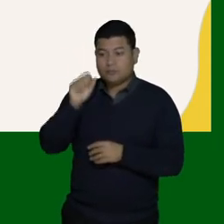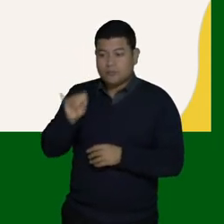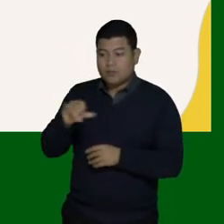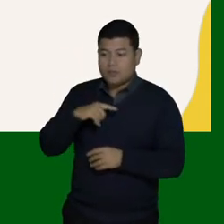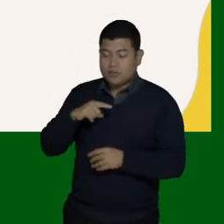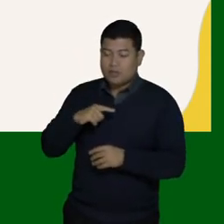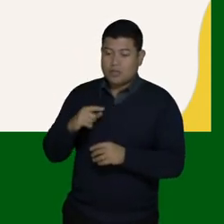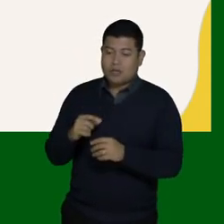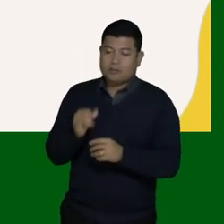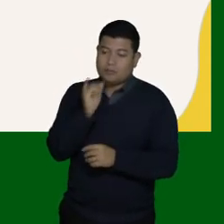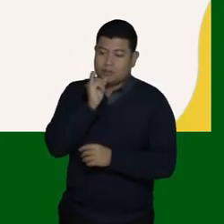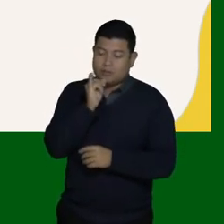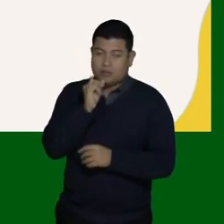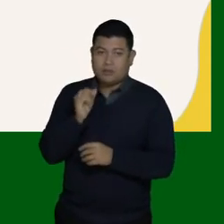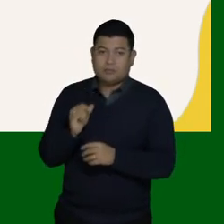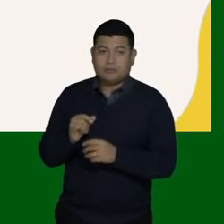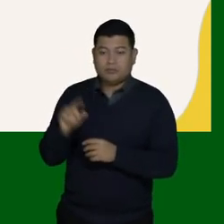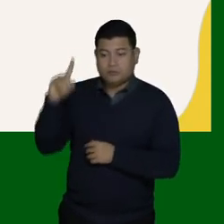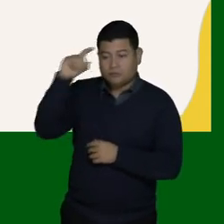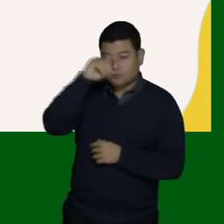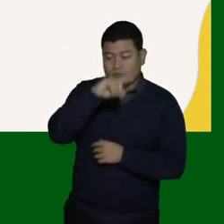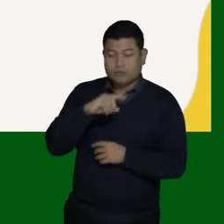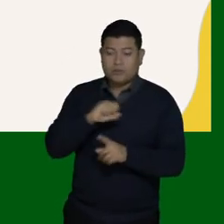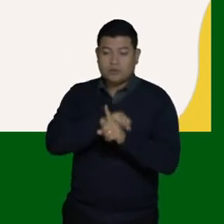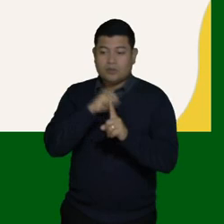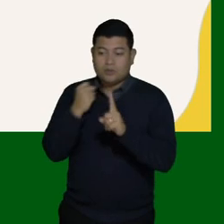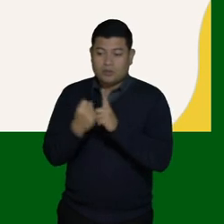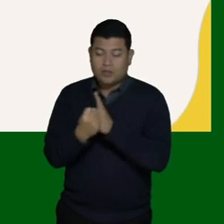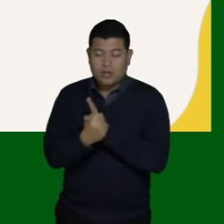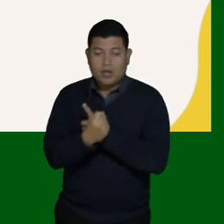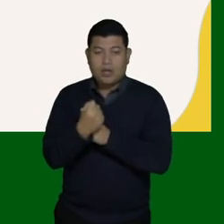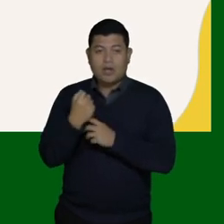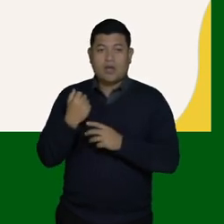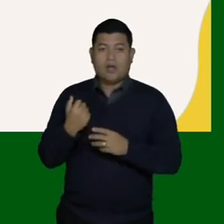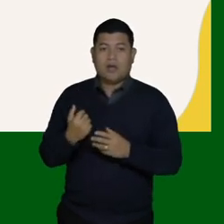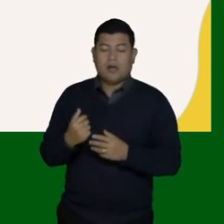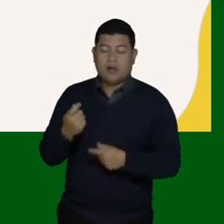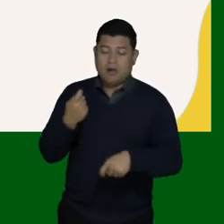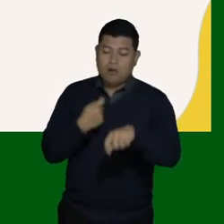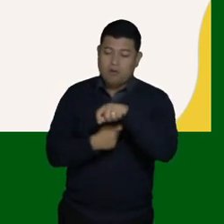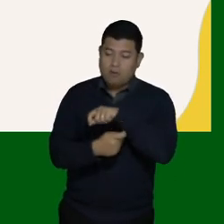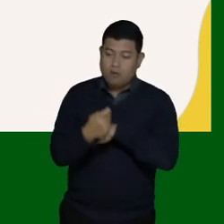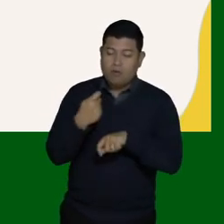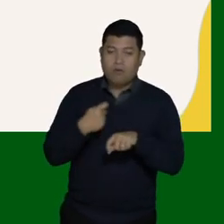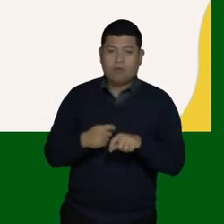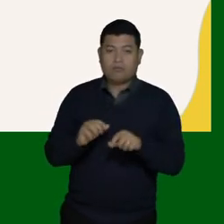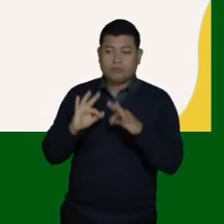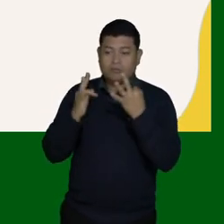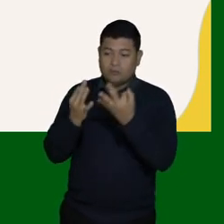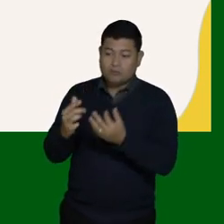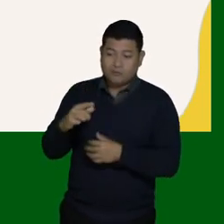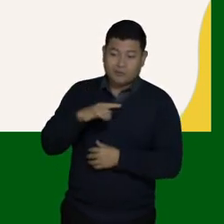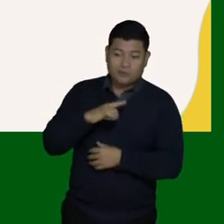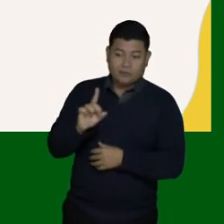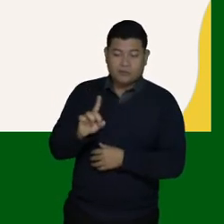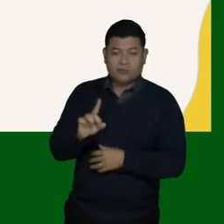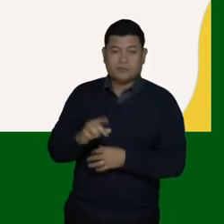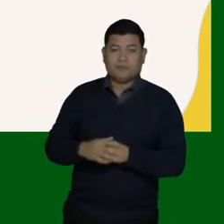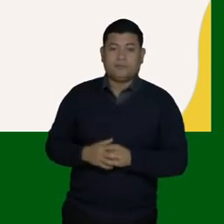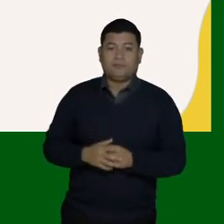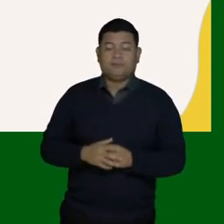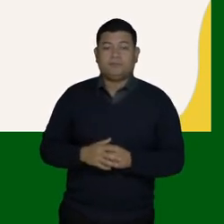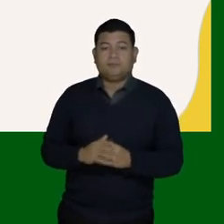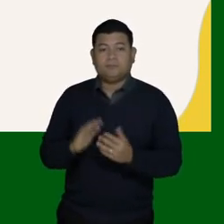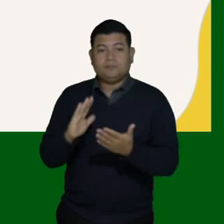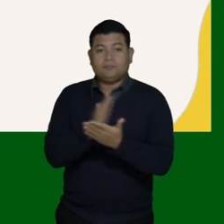culturais ou econômicas que essa família já passa não esquecendo Como já foi colocado aqui que alguns